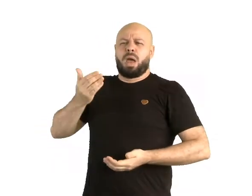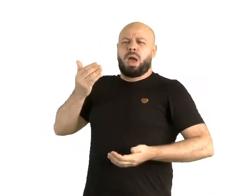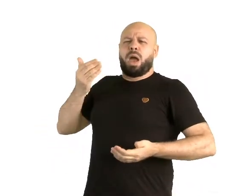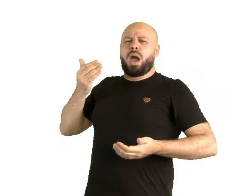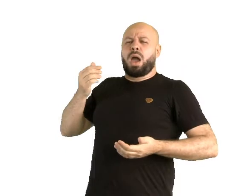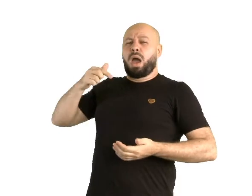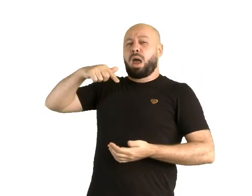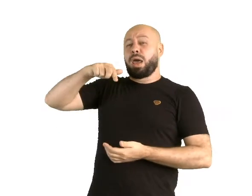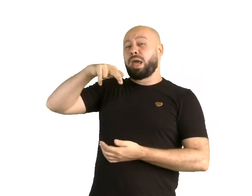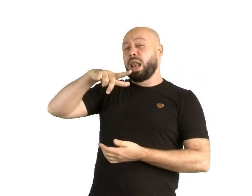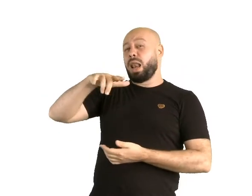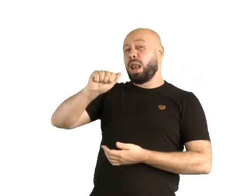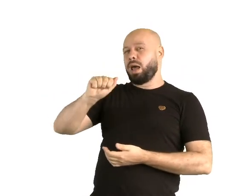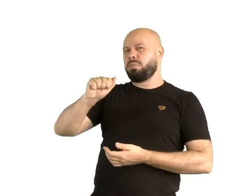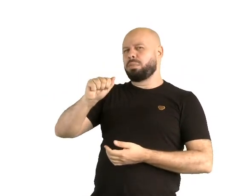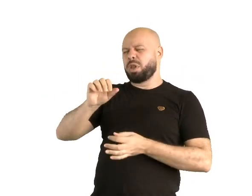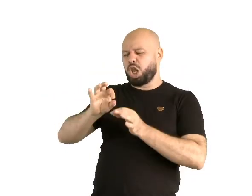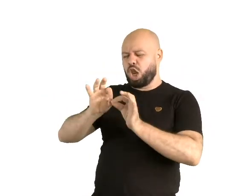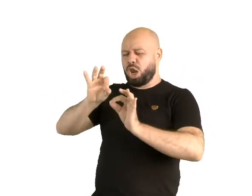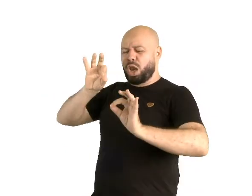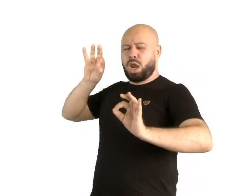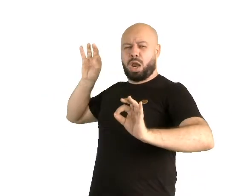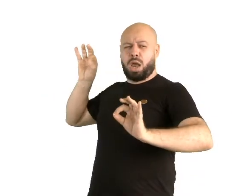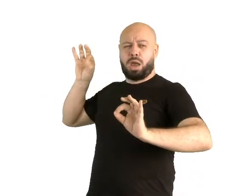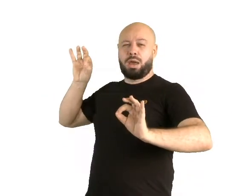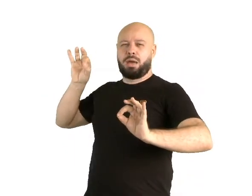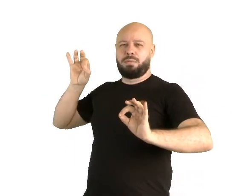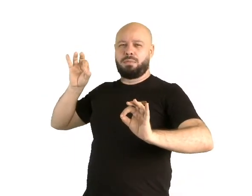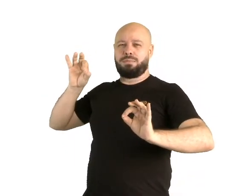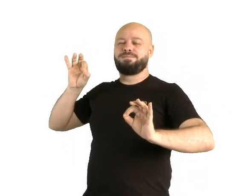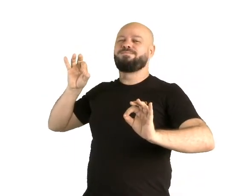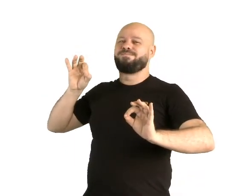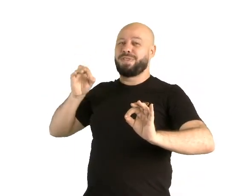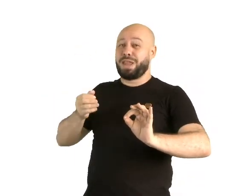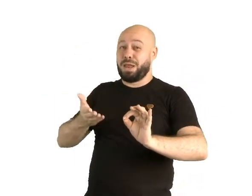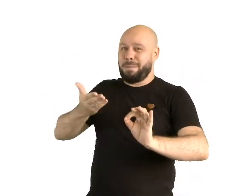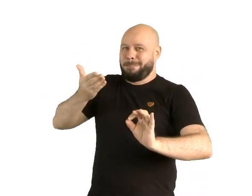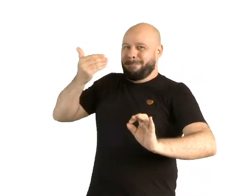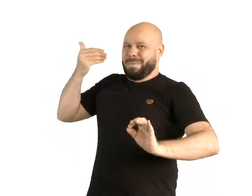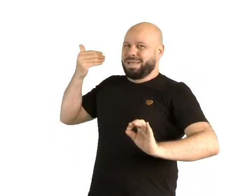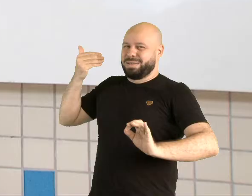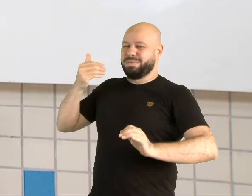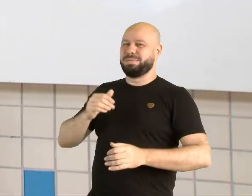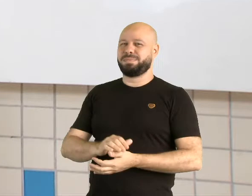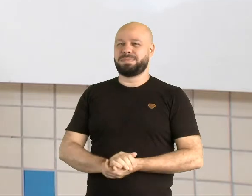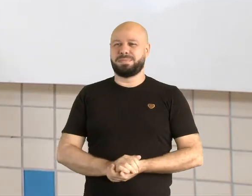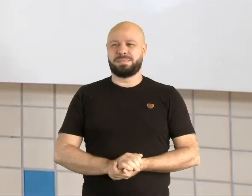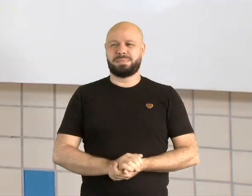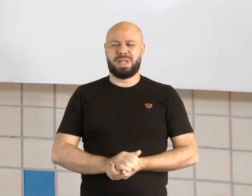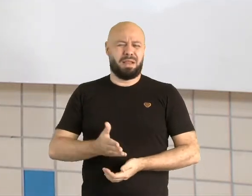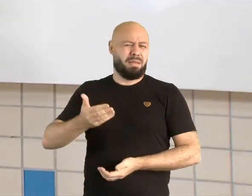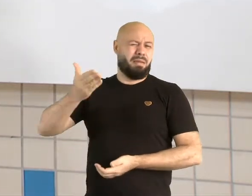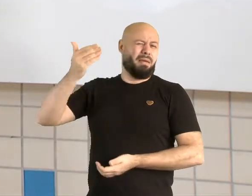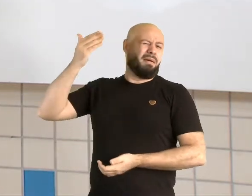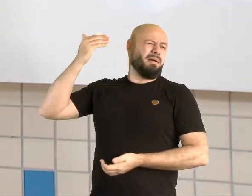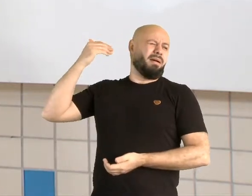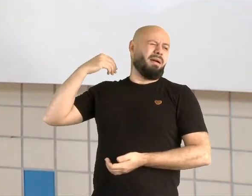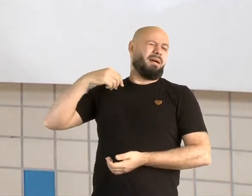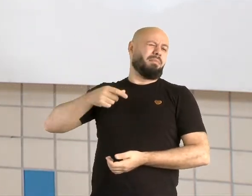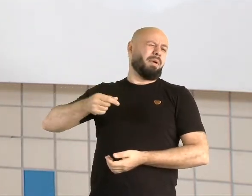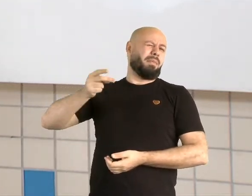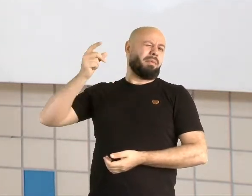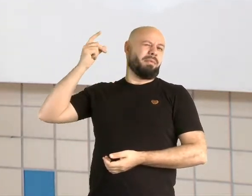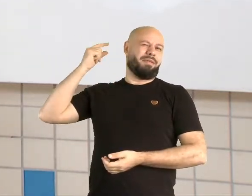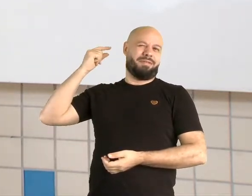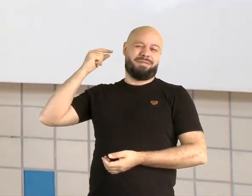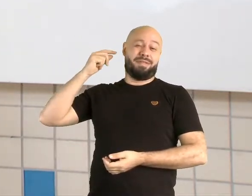para se referir a um tempo distante, ou seja, no tempo passado, né? Naquela época,